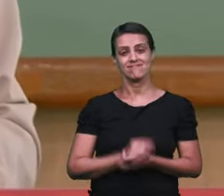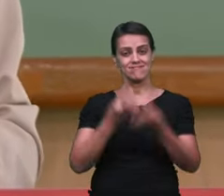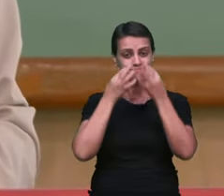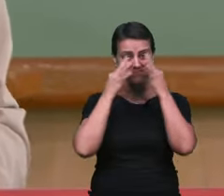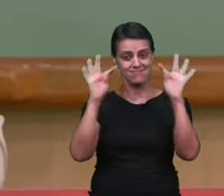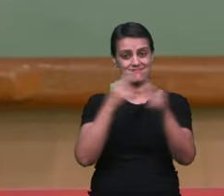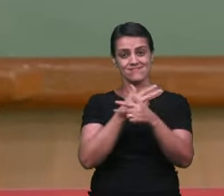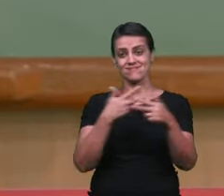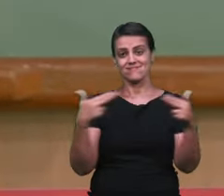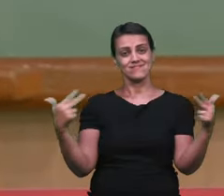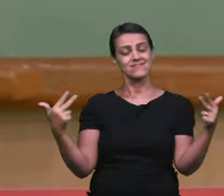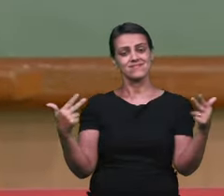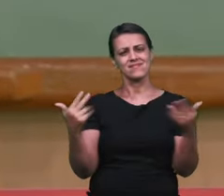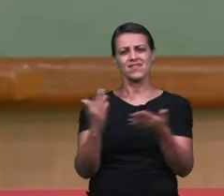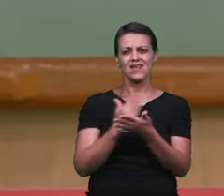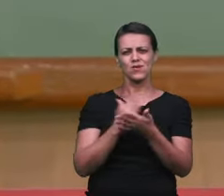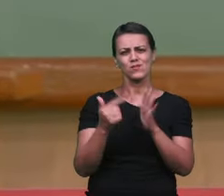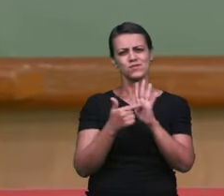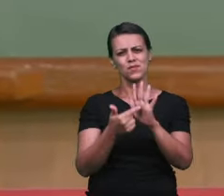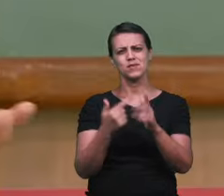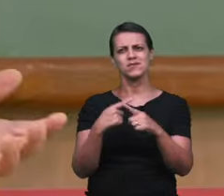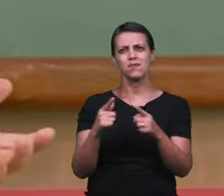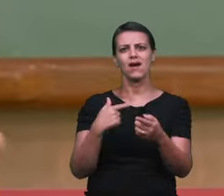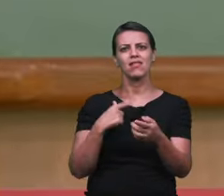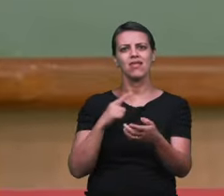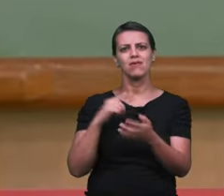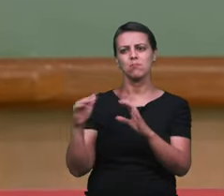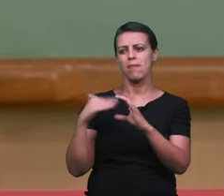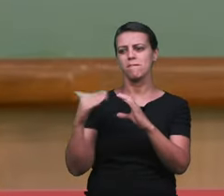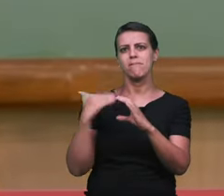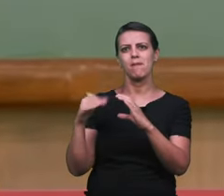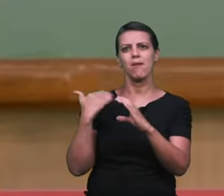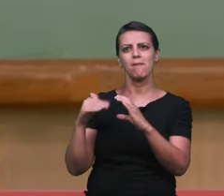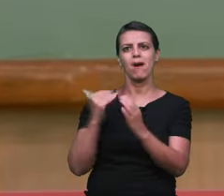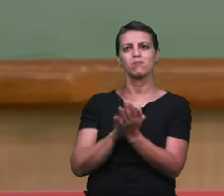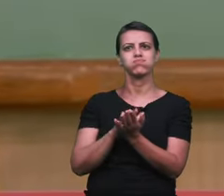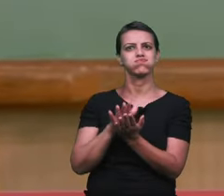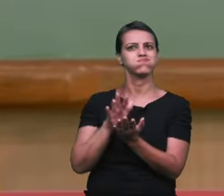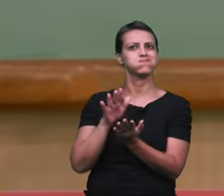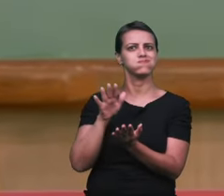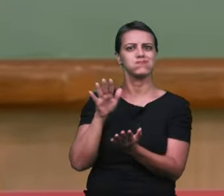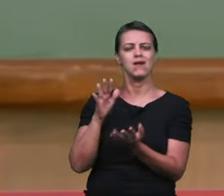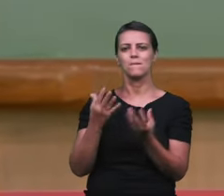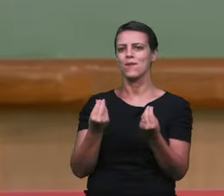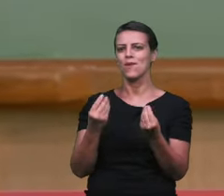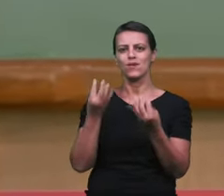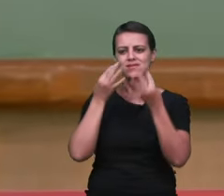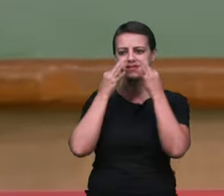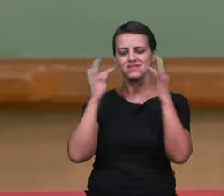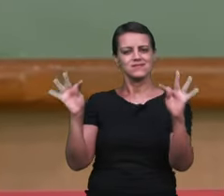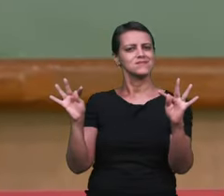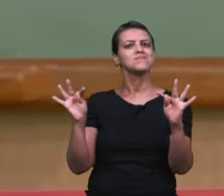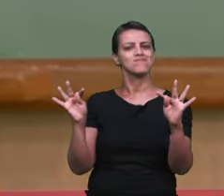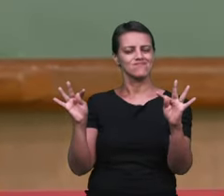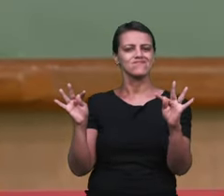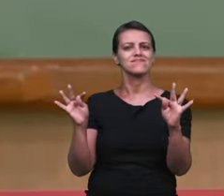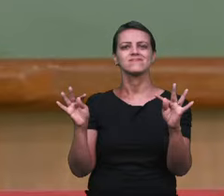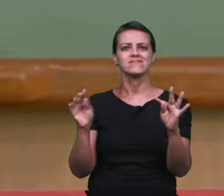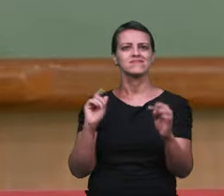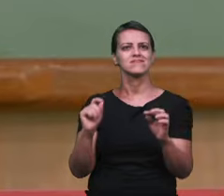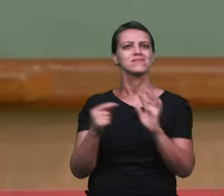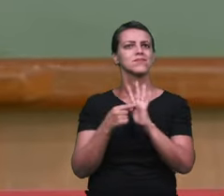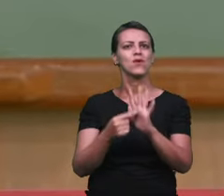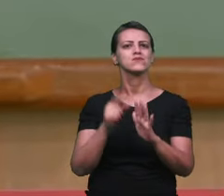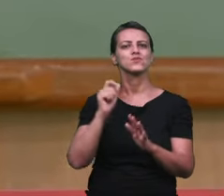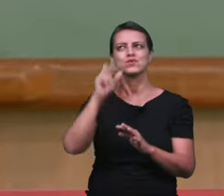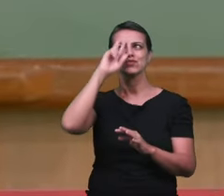que nós contamos aqui alguns, mas chegam às vezes centenas de testemunhos relacionados àquilo que o Senhor Jesus fez naquele